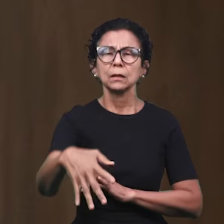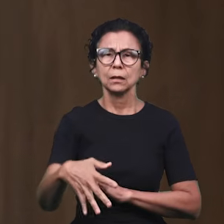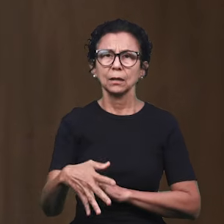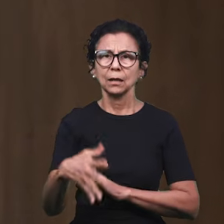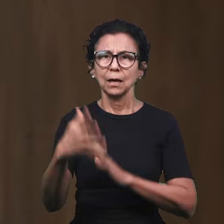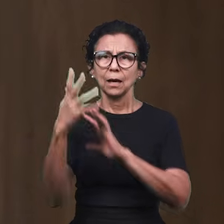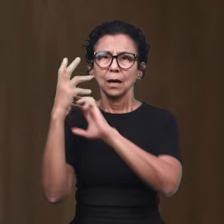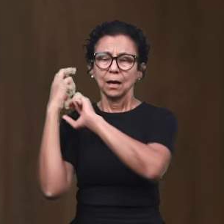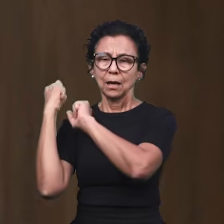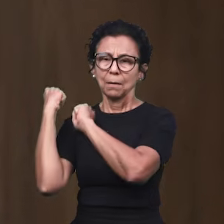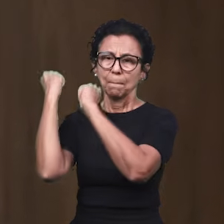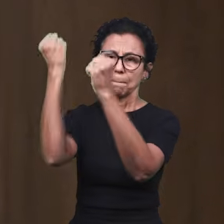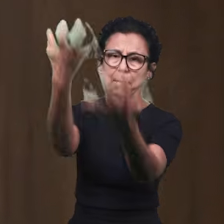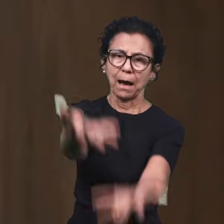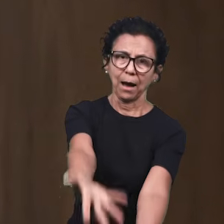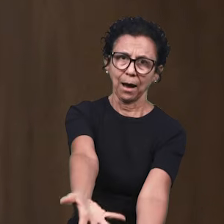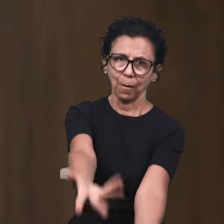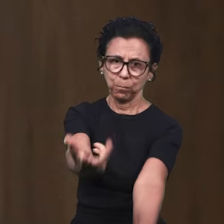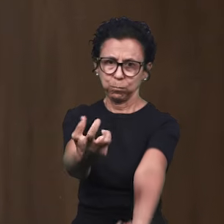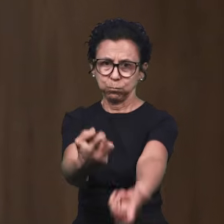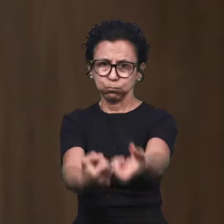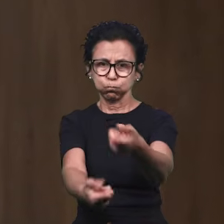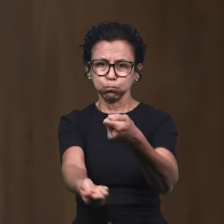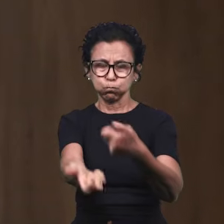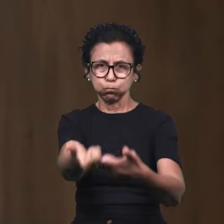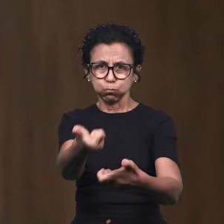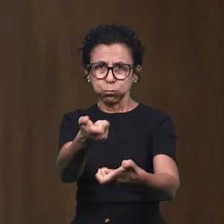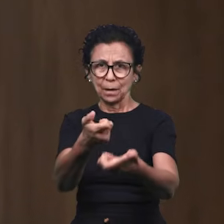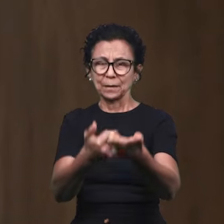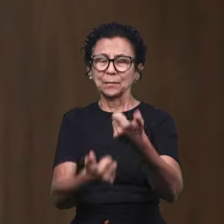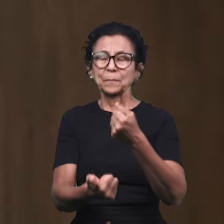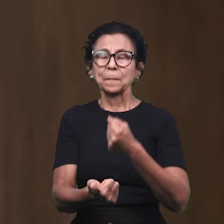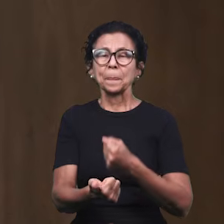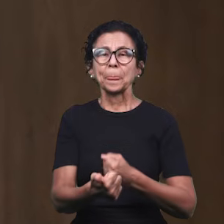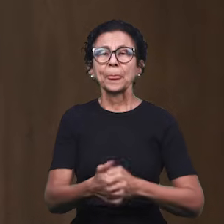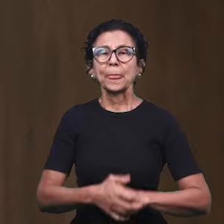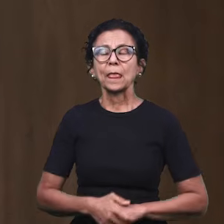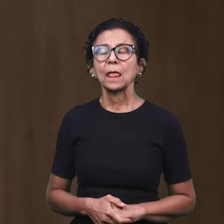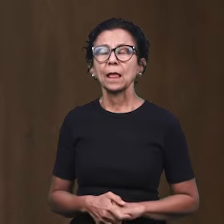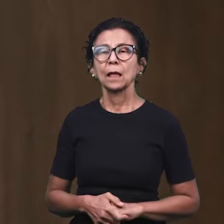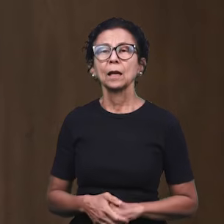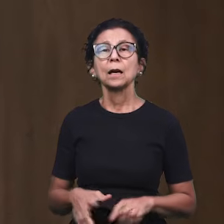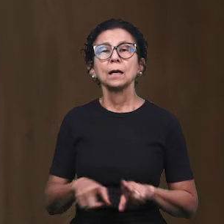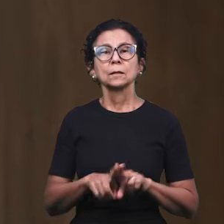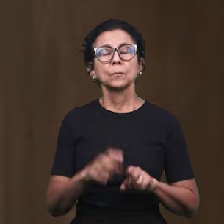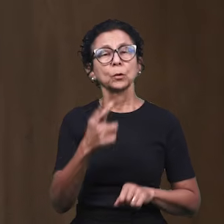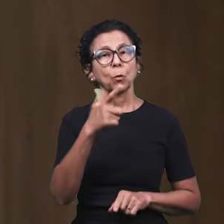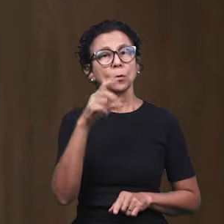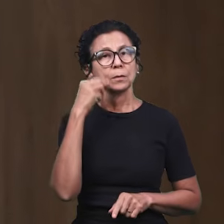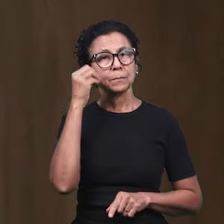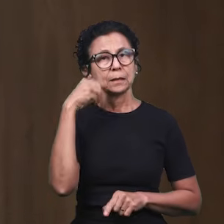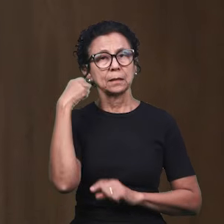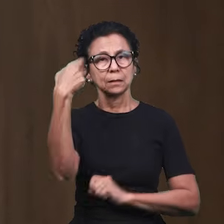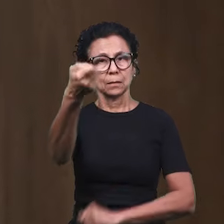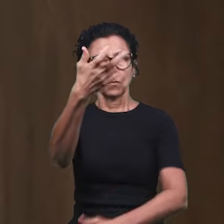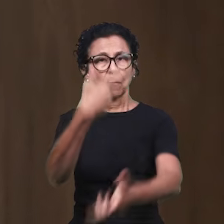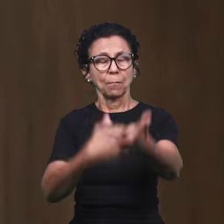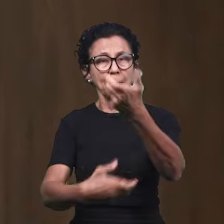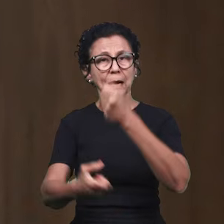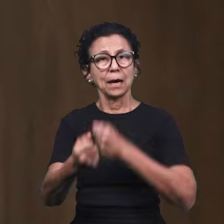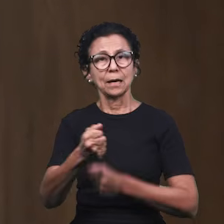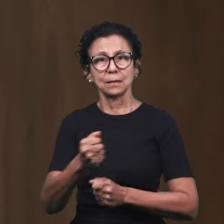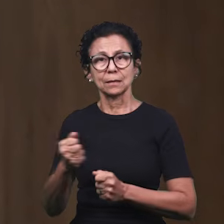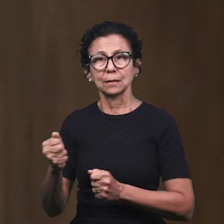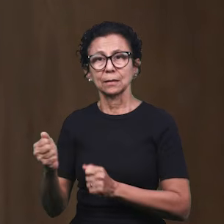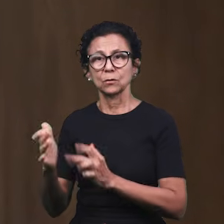maravilhosa, o Senhor diz, lança a rede à direita, né? Disse até o local para lançar, né? Aqui o Senhor diz, vai mais no profundo aí, lança.